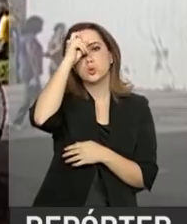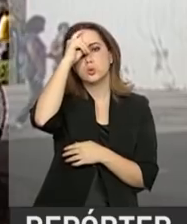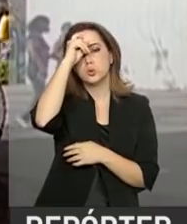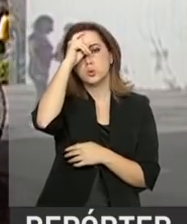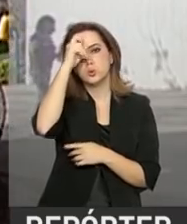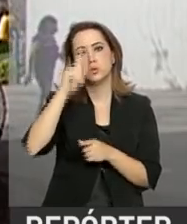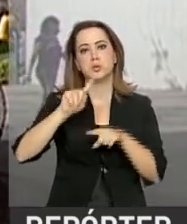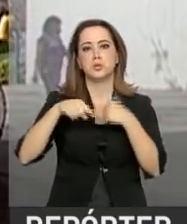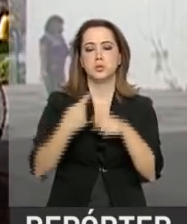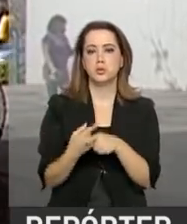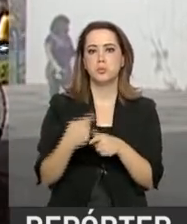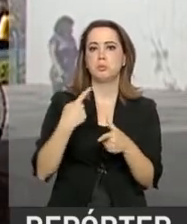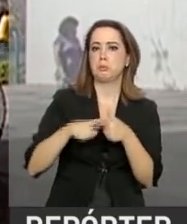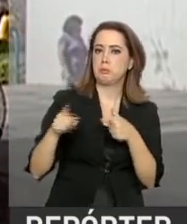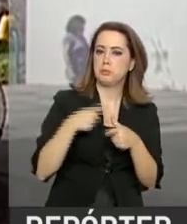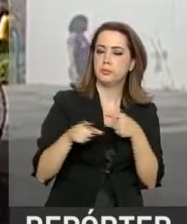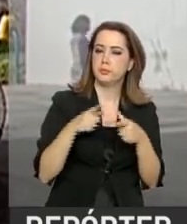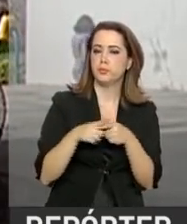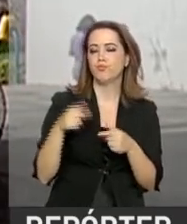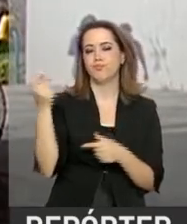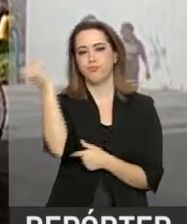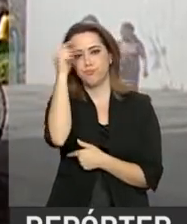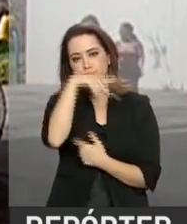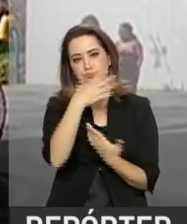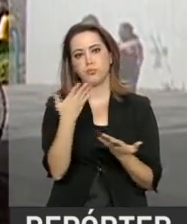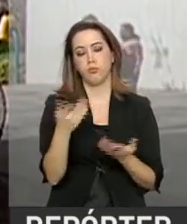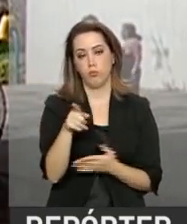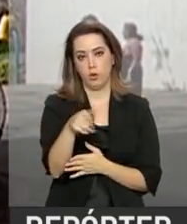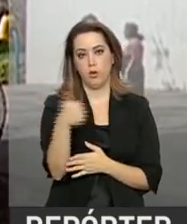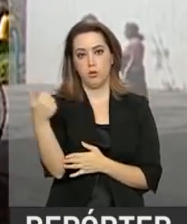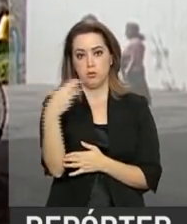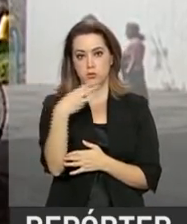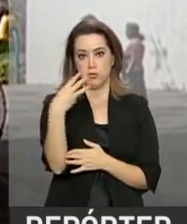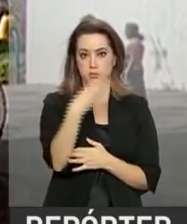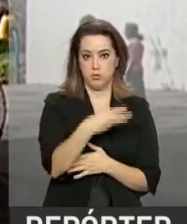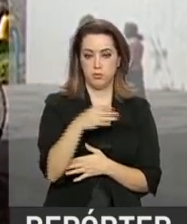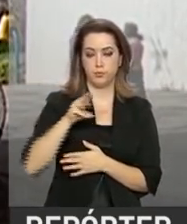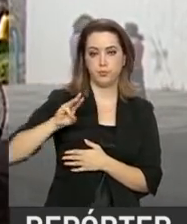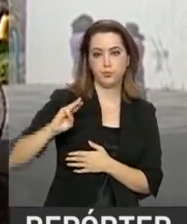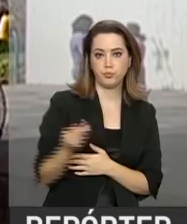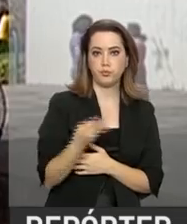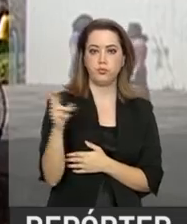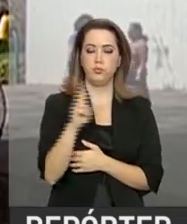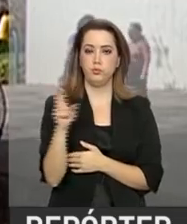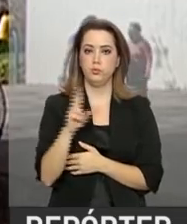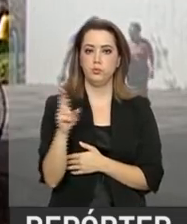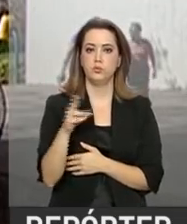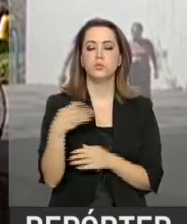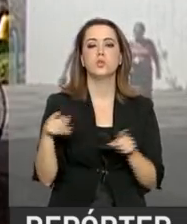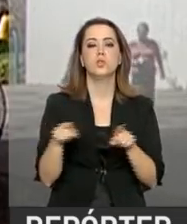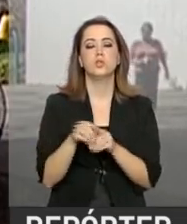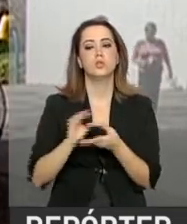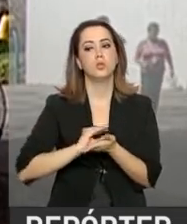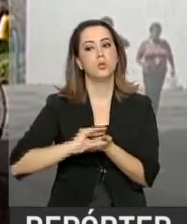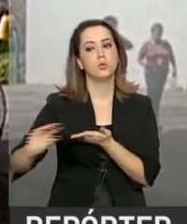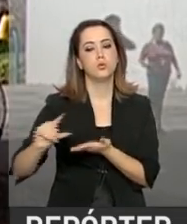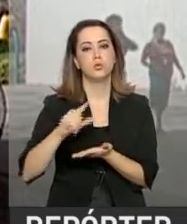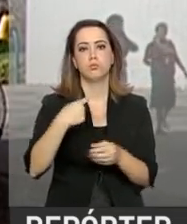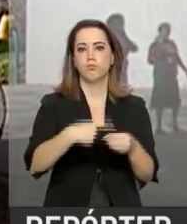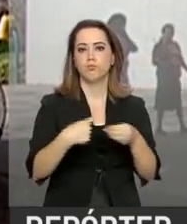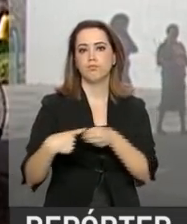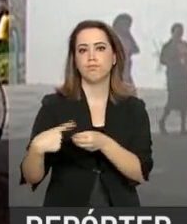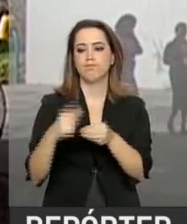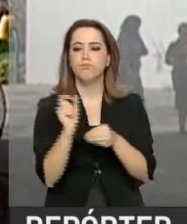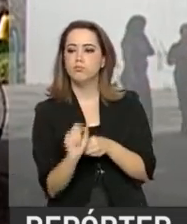complexos desnecessários esse valor de R 133 milhões deais foi enviado a r 4.900 municípios de